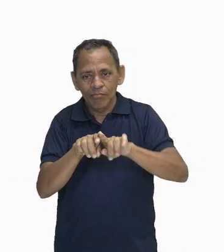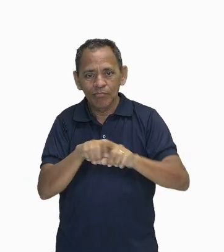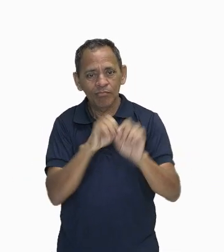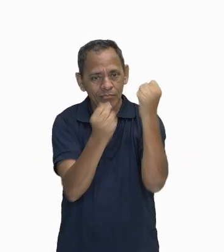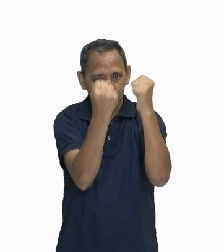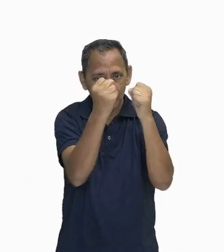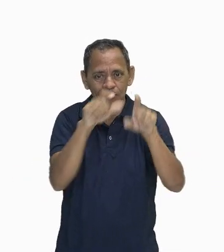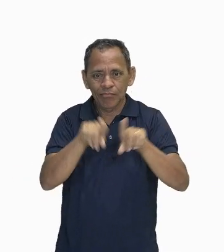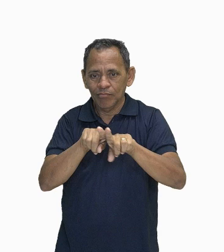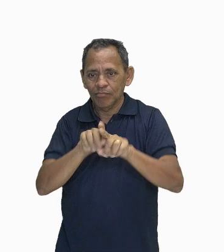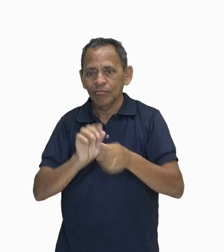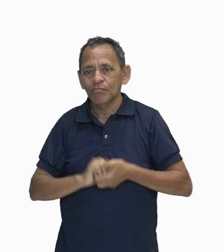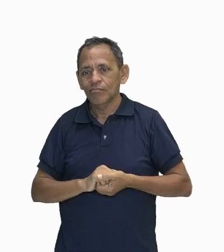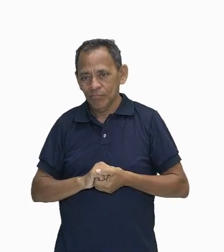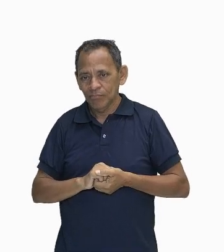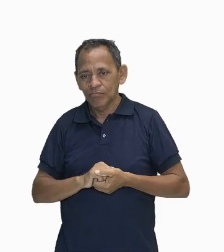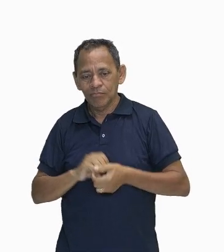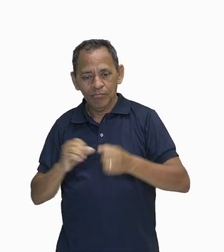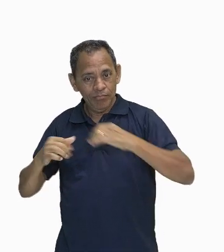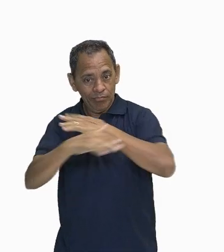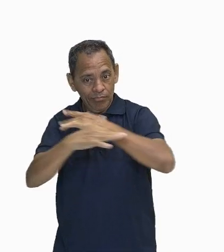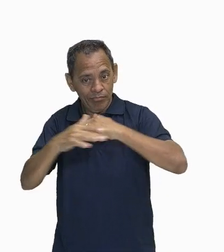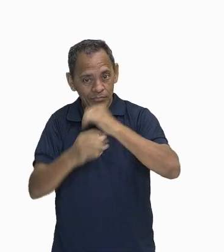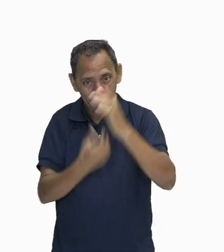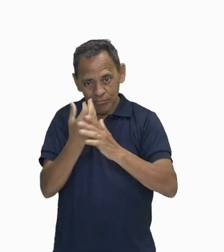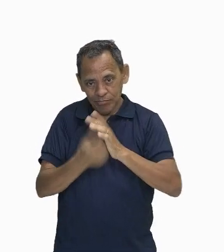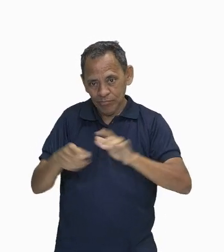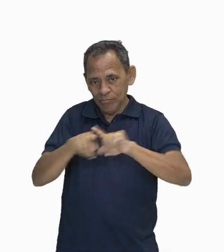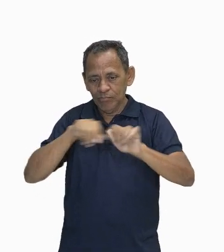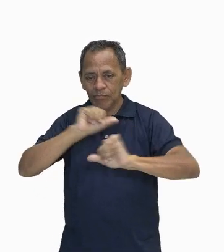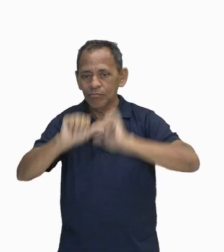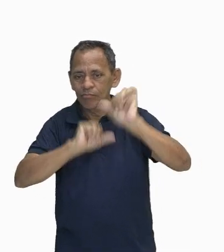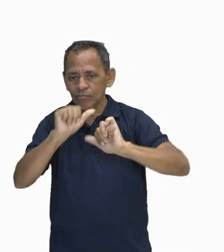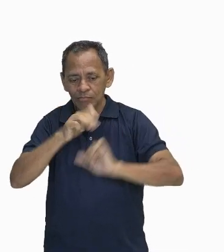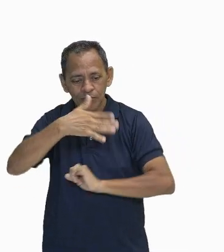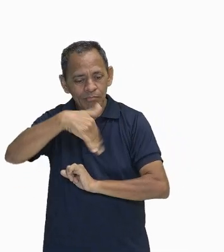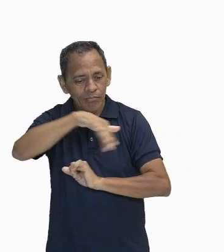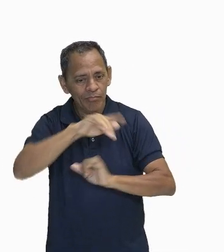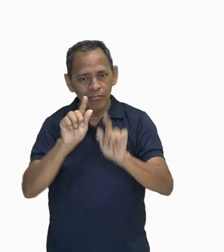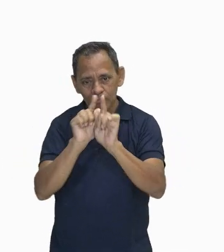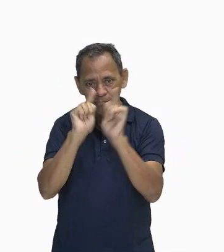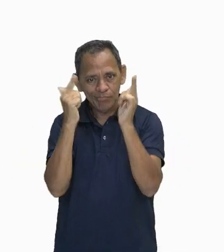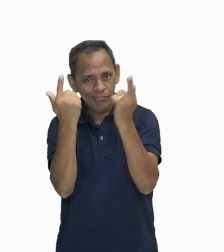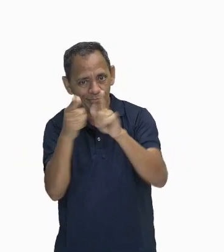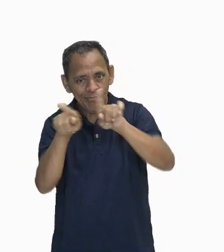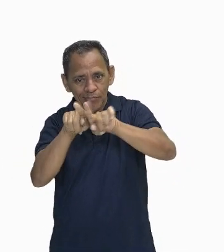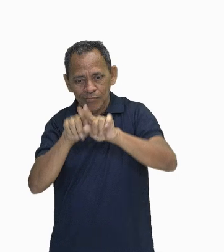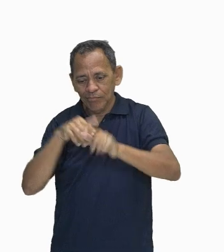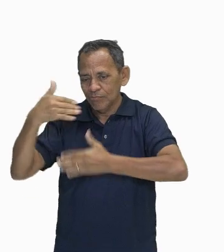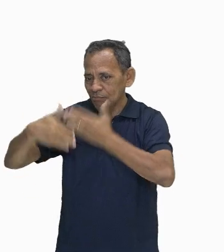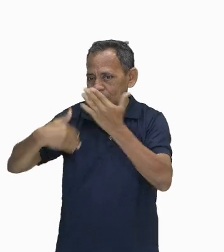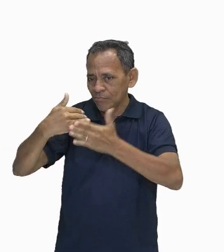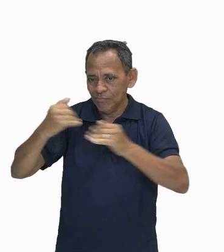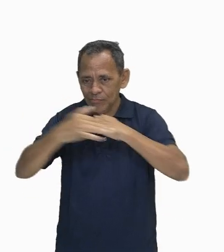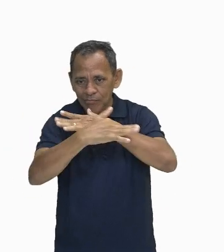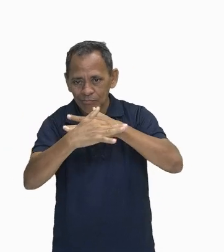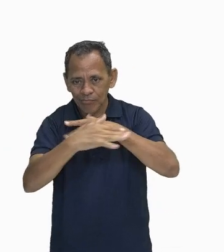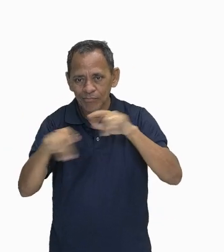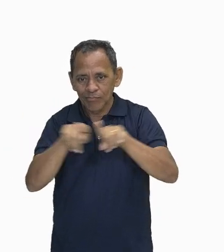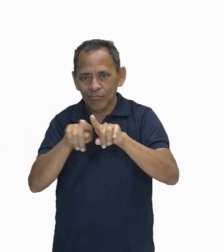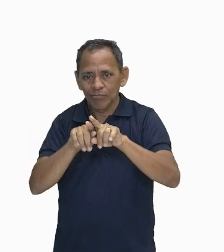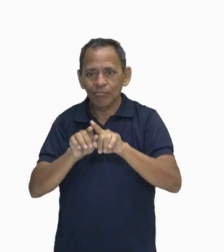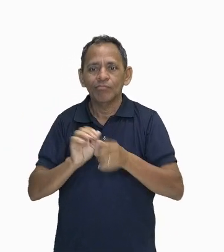agroindústria. O surgimento das cidades, as transformações no espaço geográfico, processos de urbanização